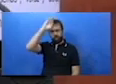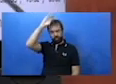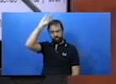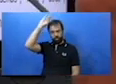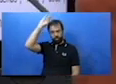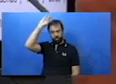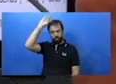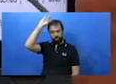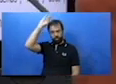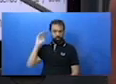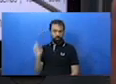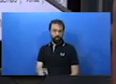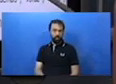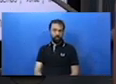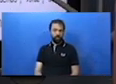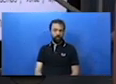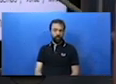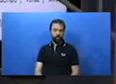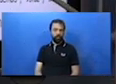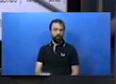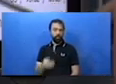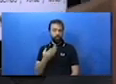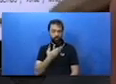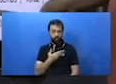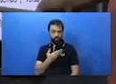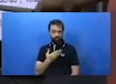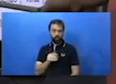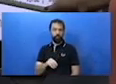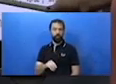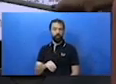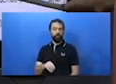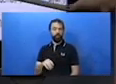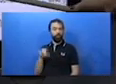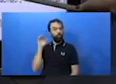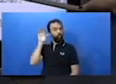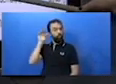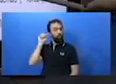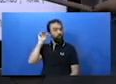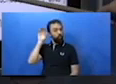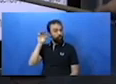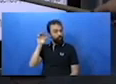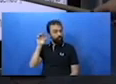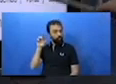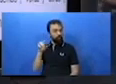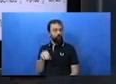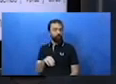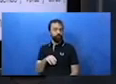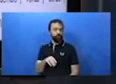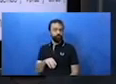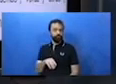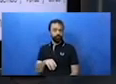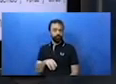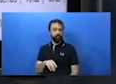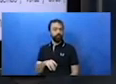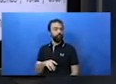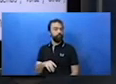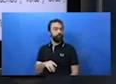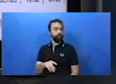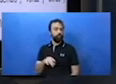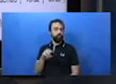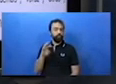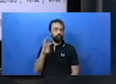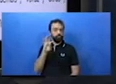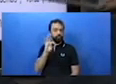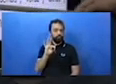nessa estrofe, a sonoridade é obtida assim. O som T aparece 10 vezes. Olha só, destacando o